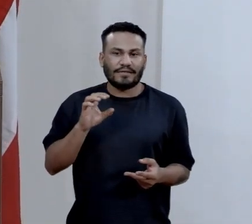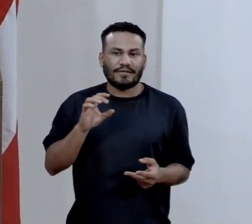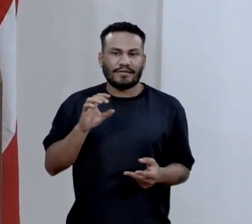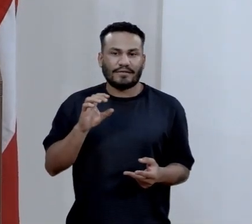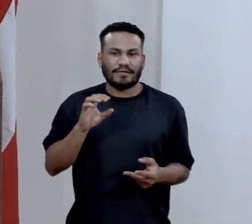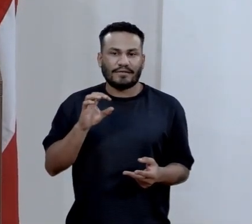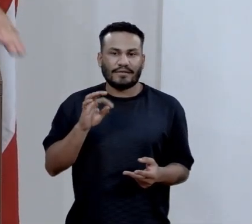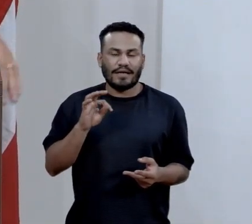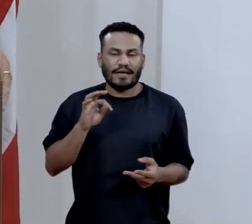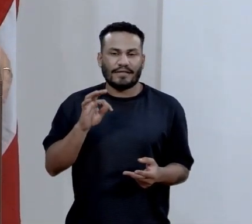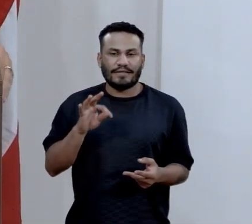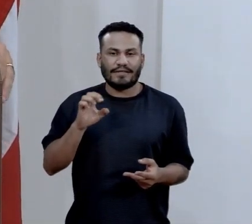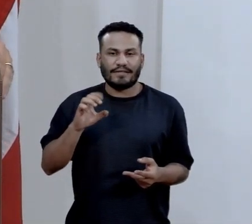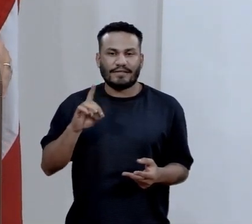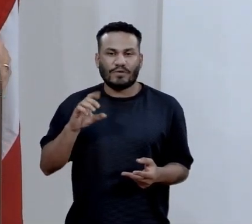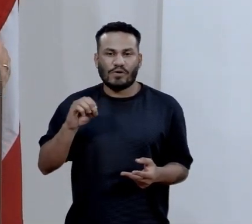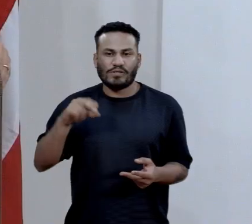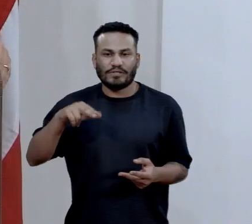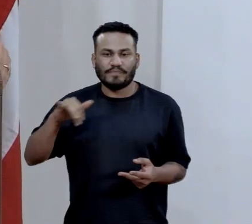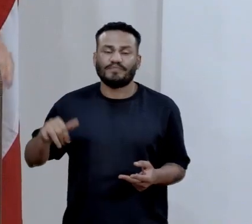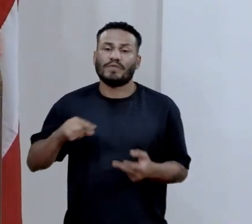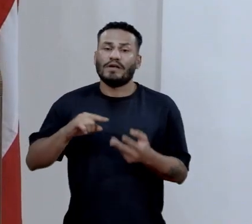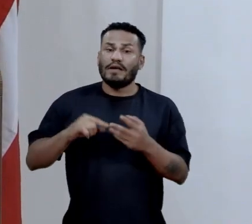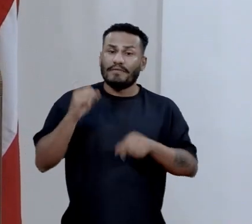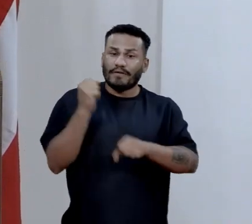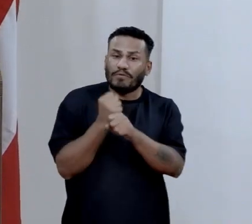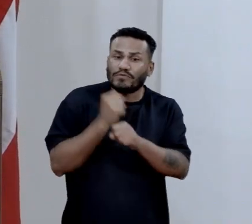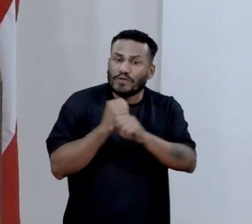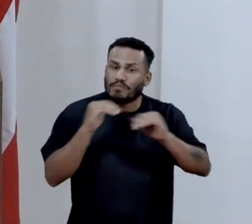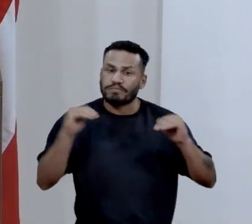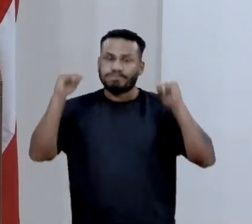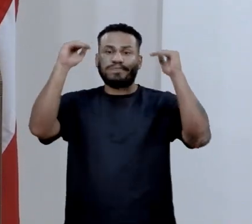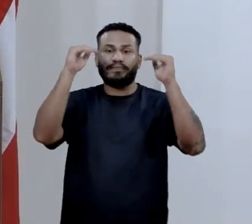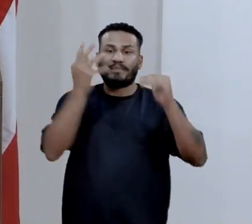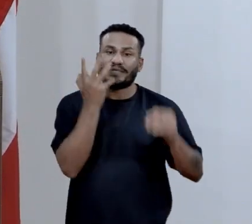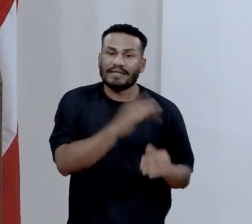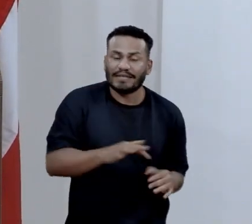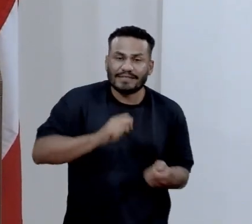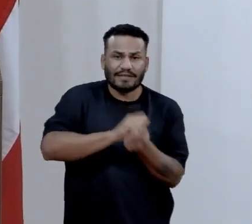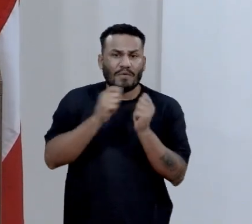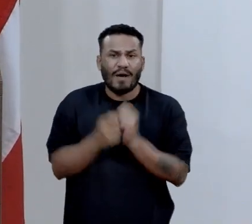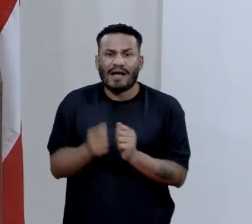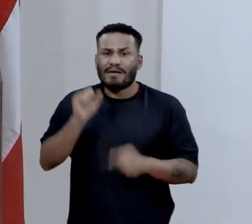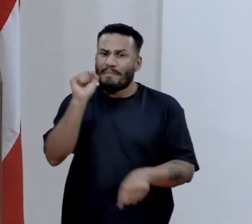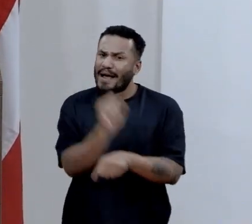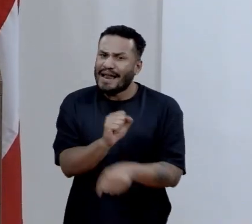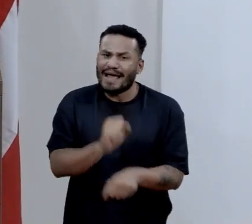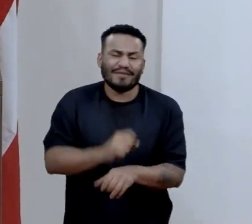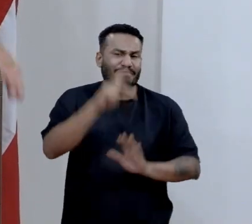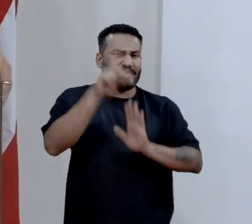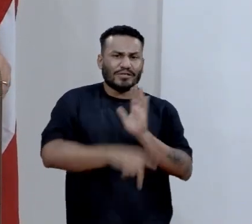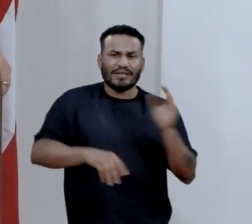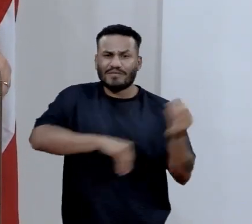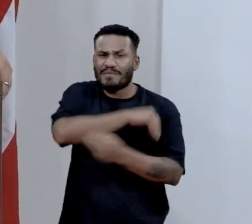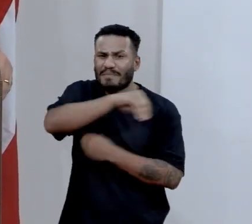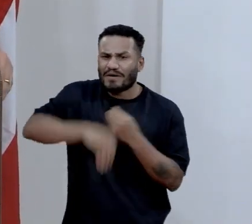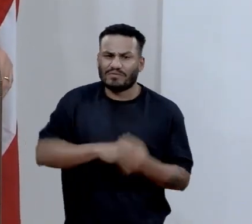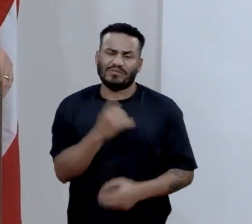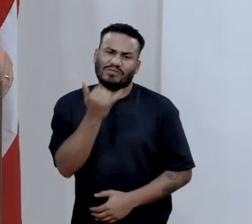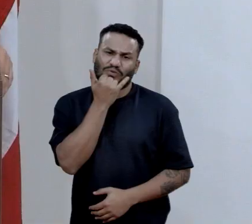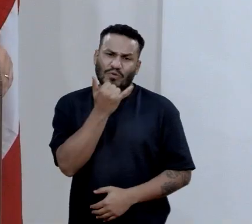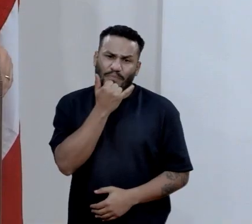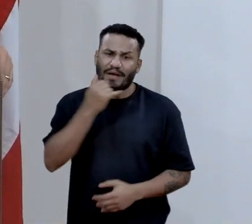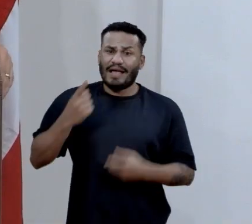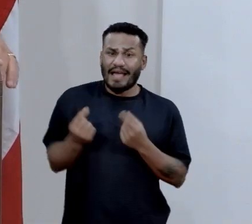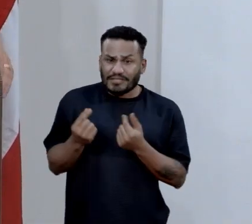um espaço adequado para as crianças, está lá parado também, não tem projeto, é uma bagunça. Então, desculpa,